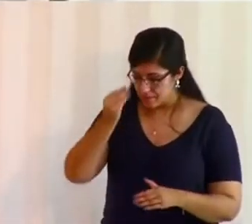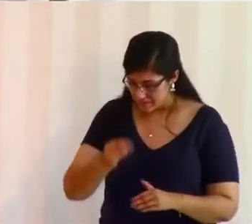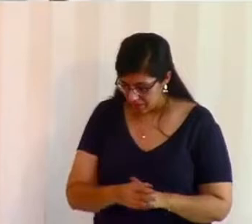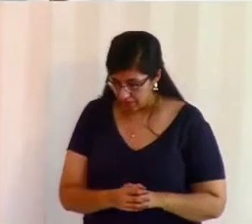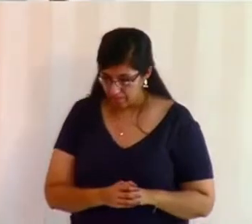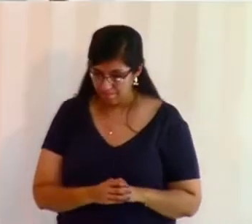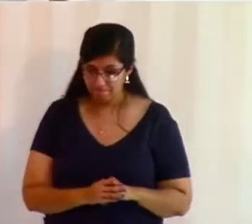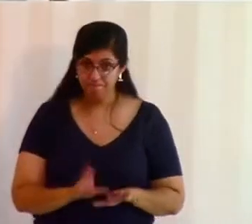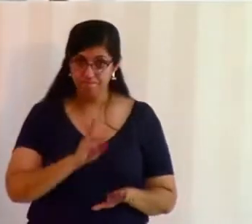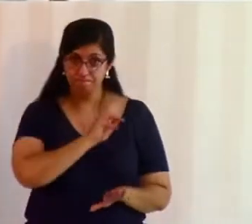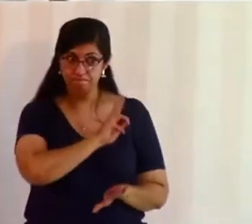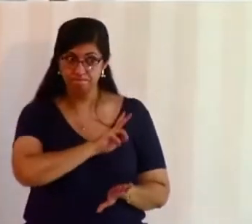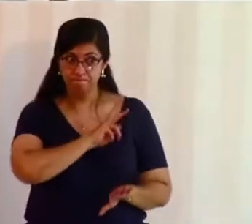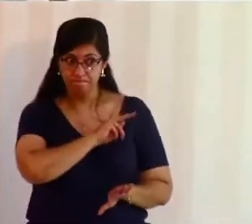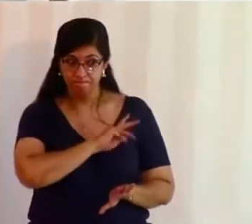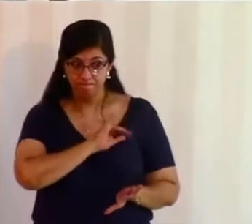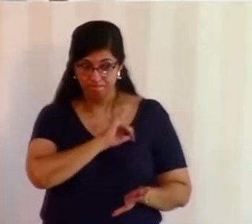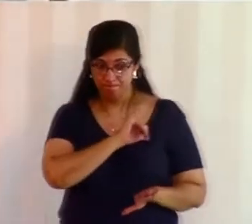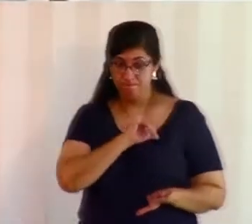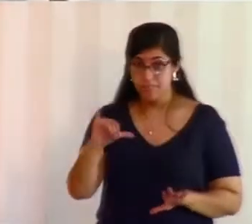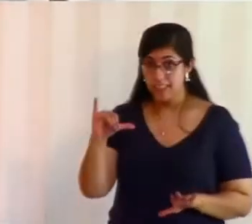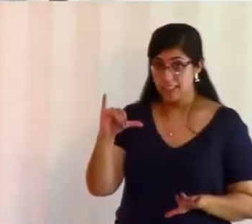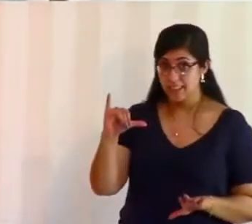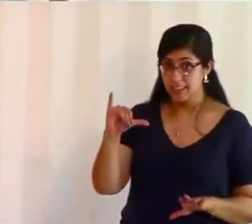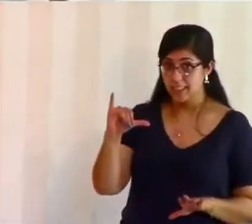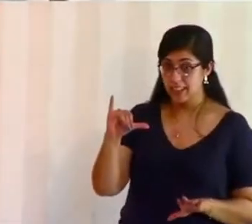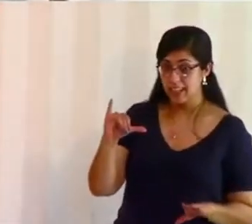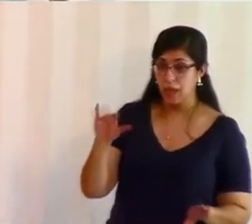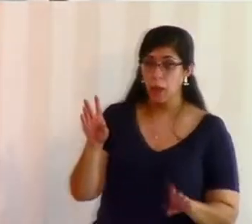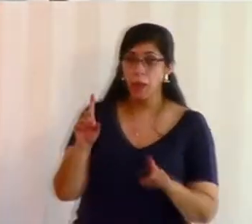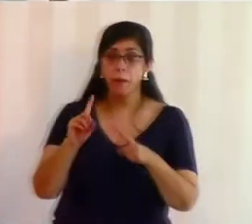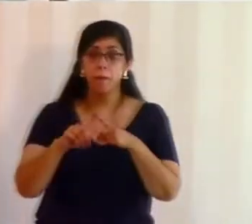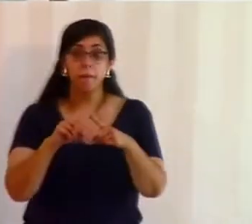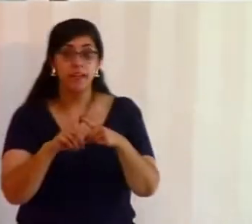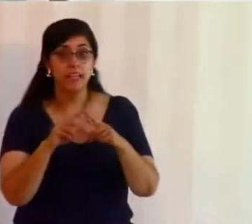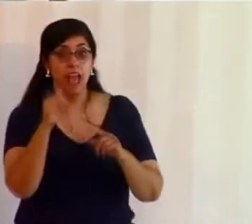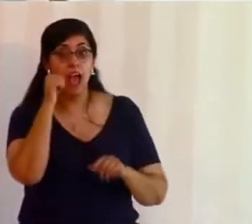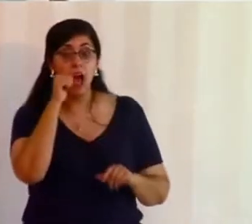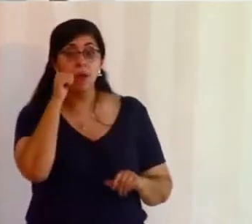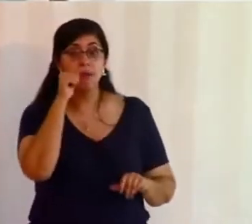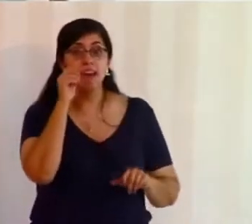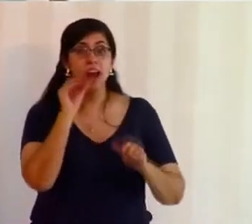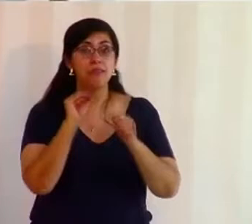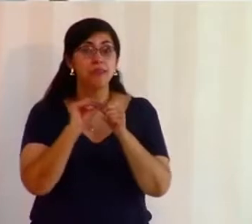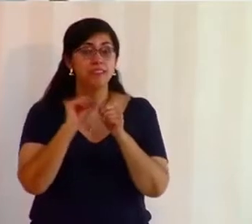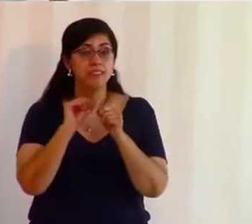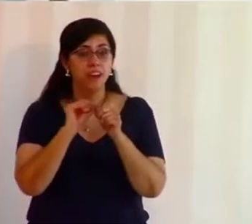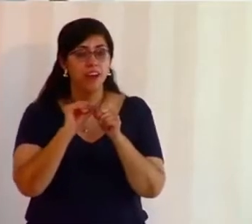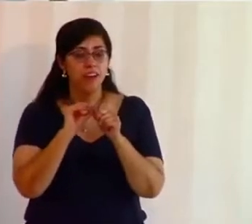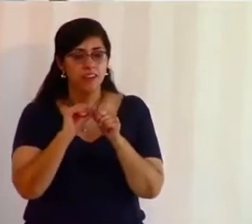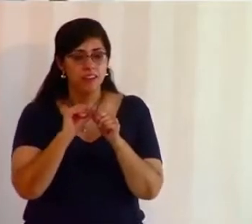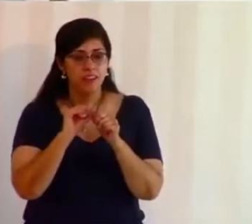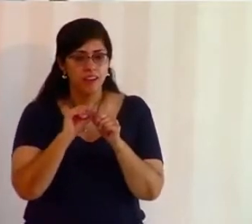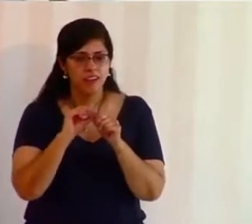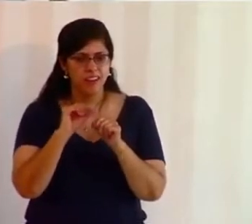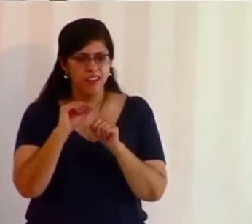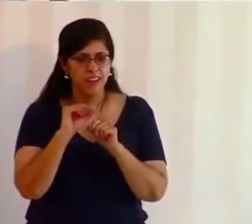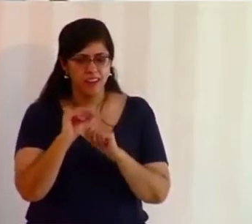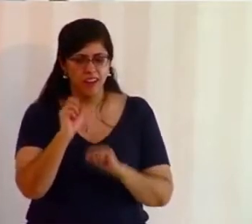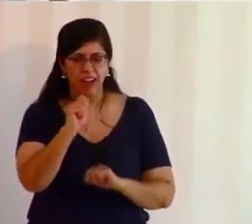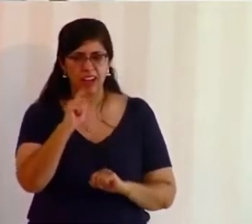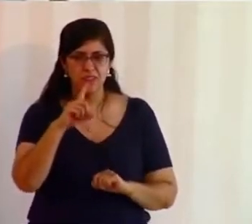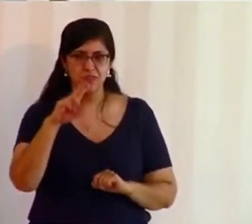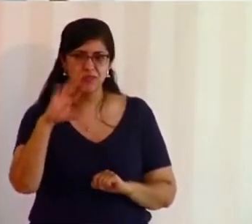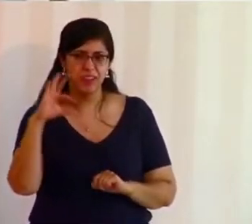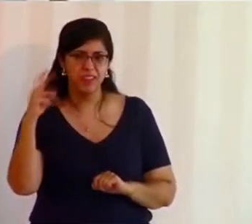no vespeiro. Essa moça dava muito lucro para as pessoas daquela cidade, porque ela tinha aquele espírito de adivinhação. Então os